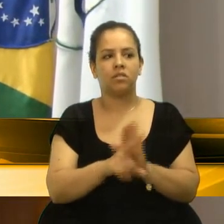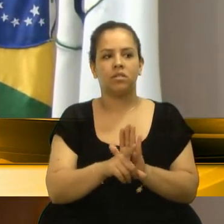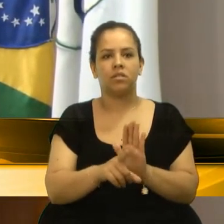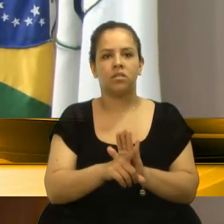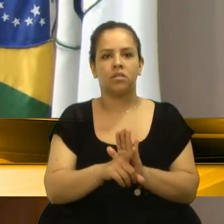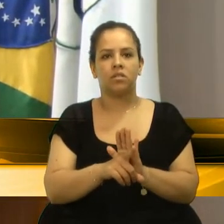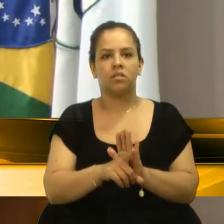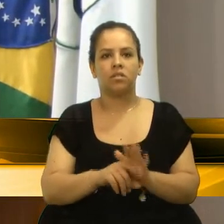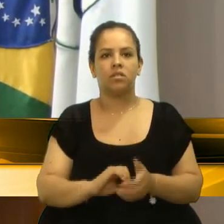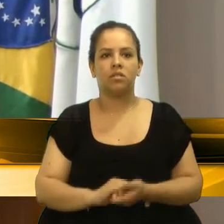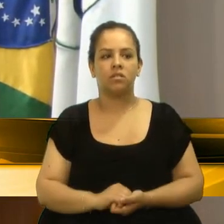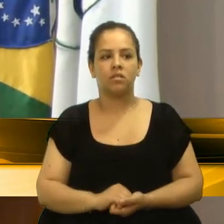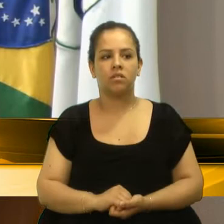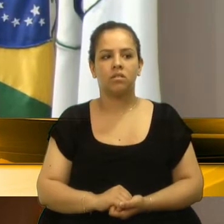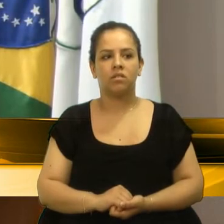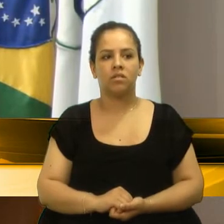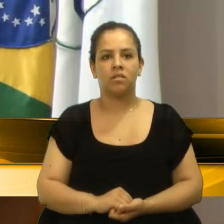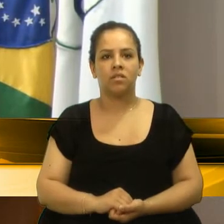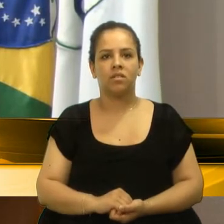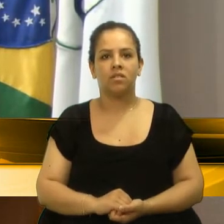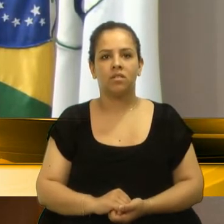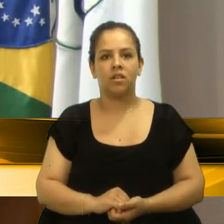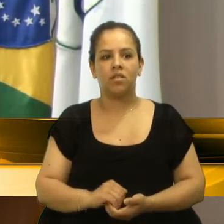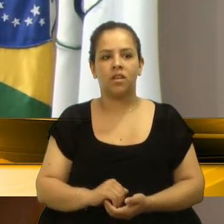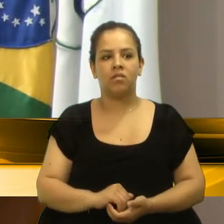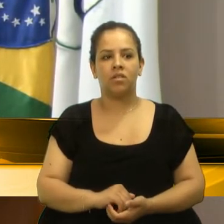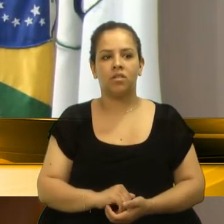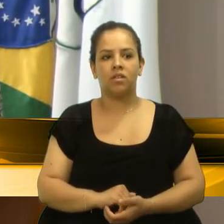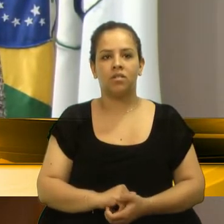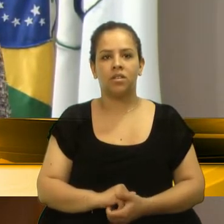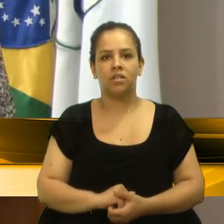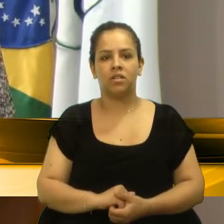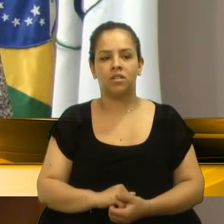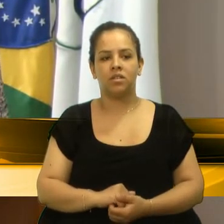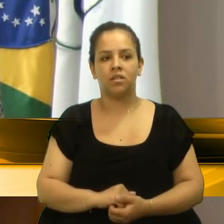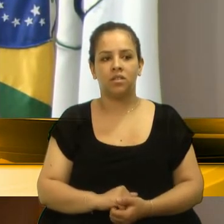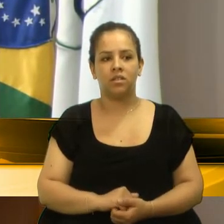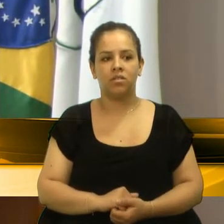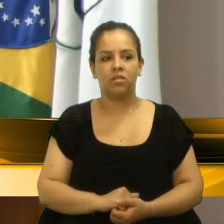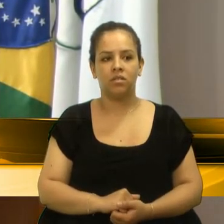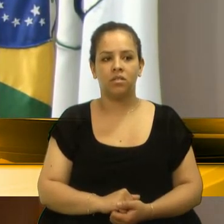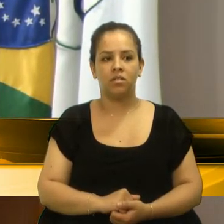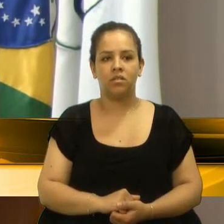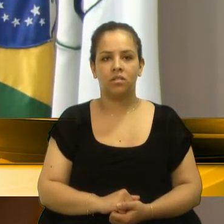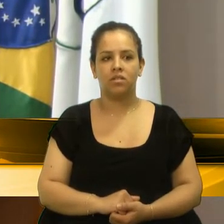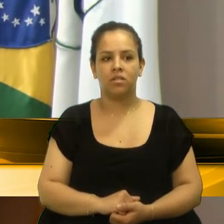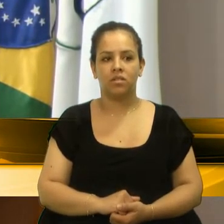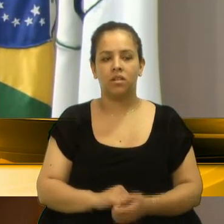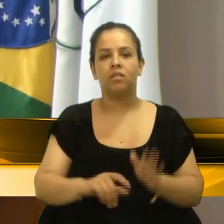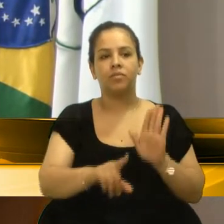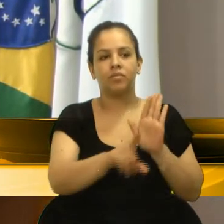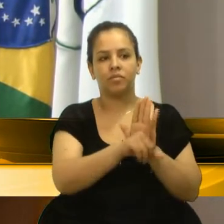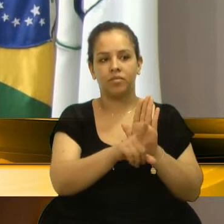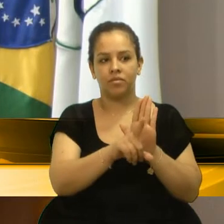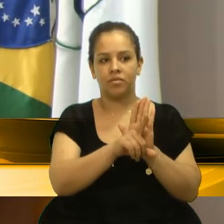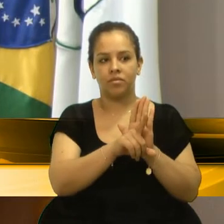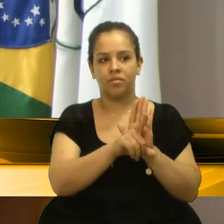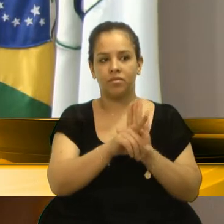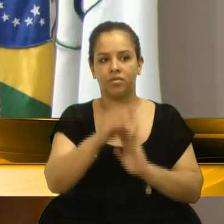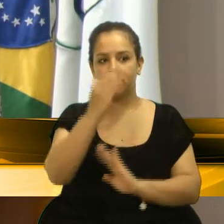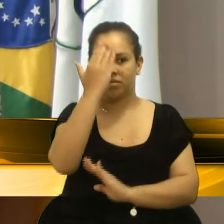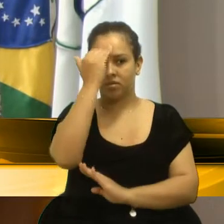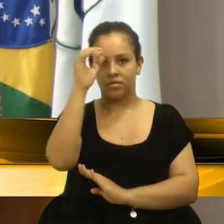senhores, procurando ser o mais breve possível e por medida de justiça, diante de tudo que ficou